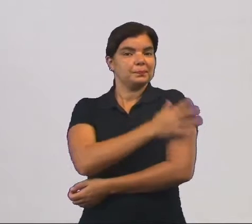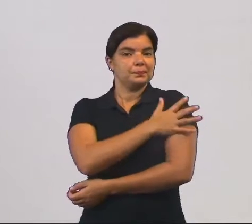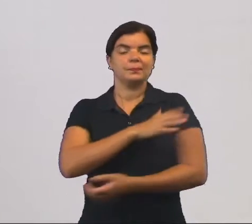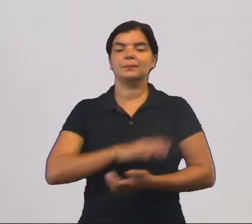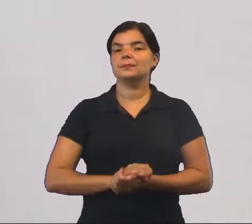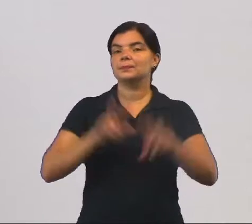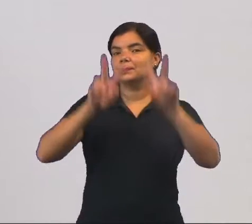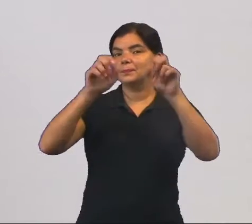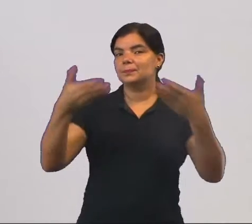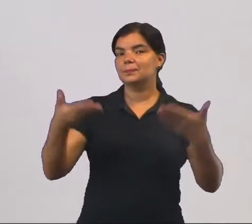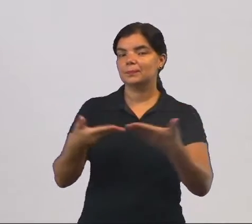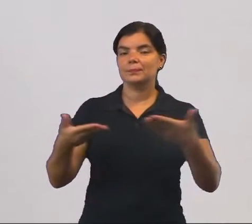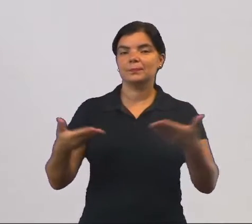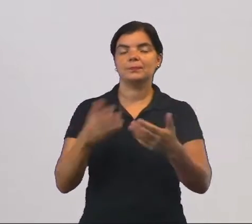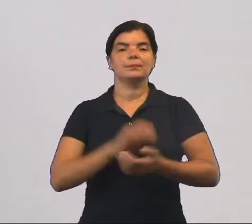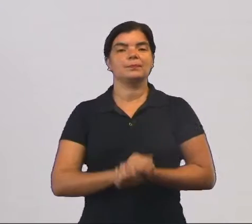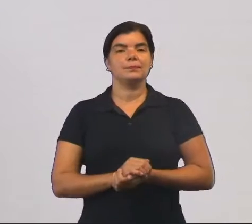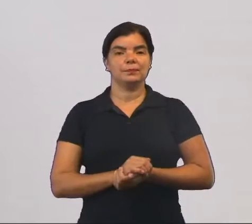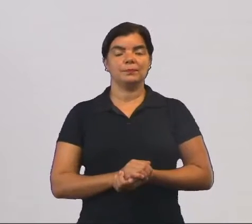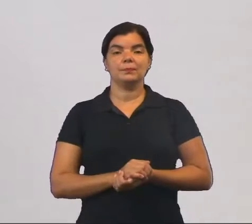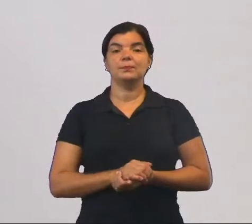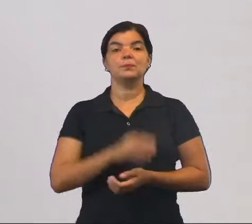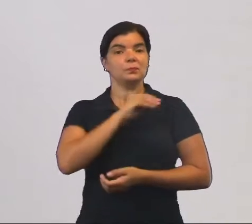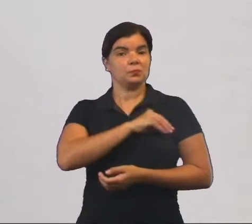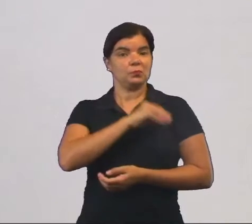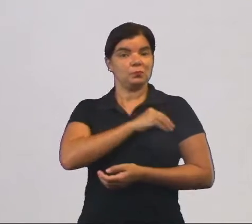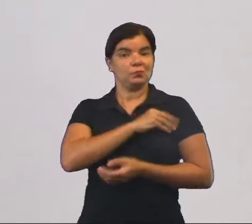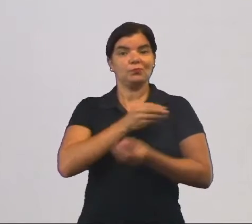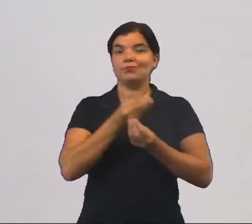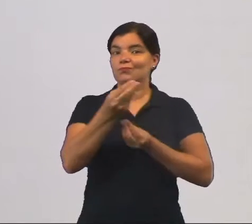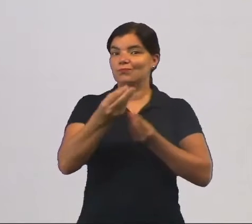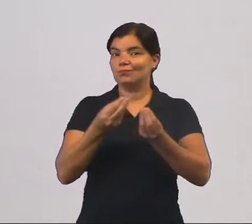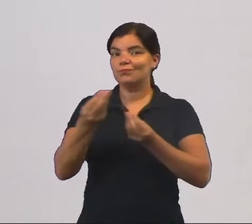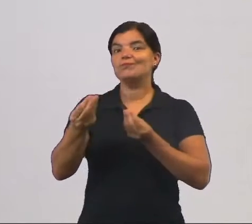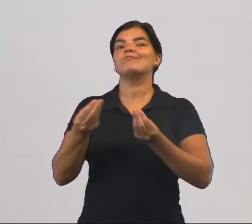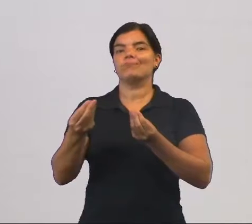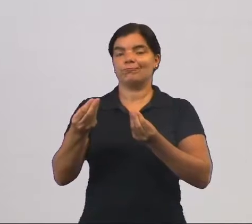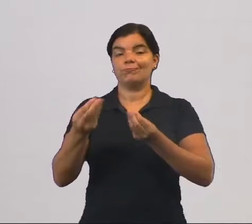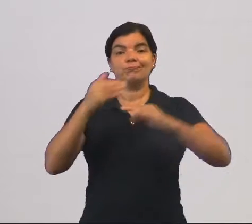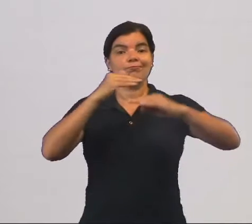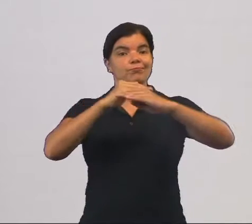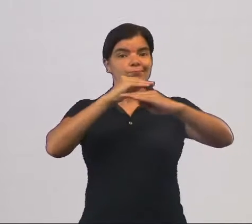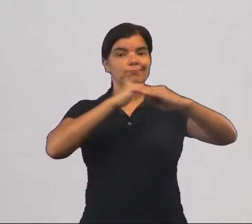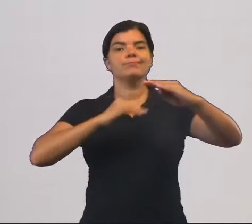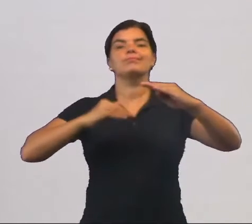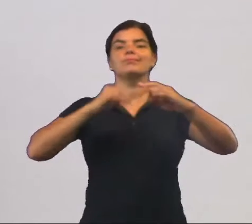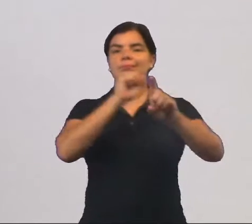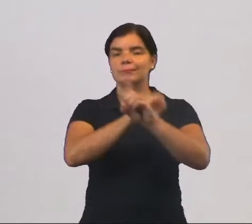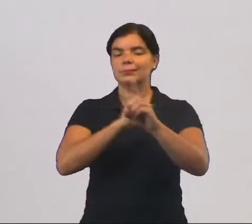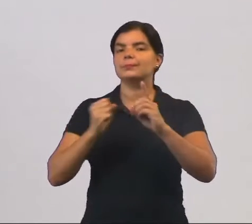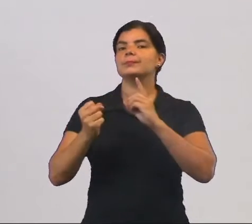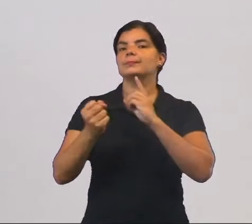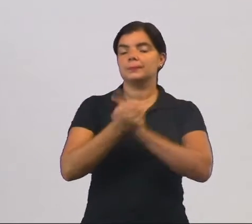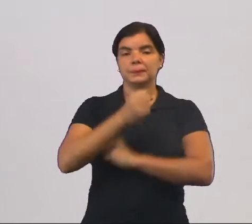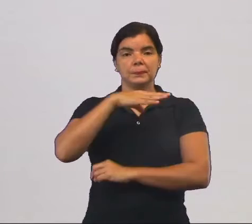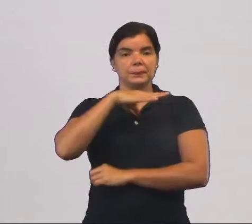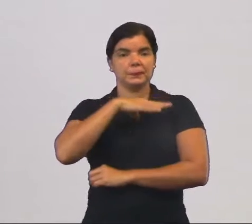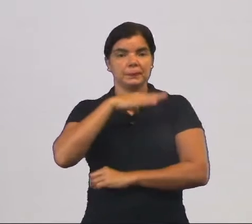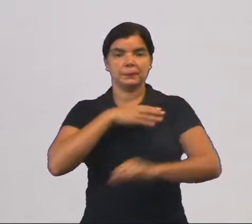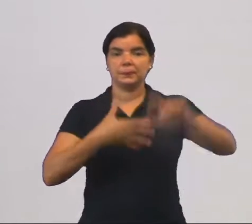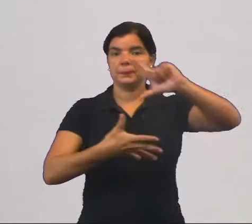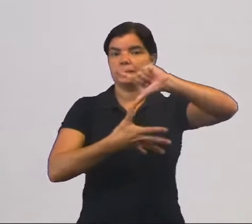fundamental. E o nosso tema de hoje é distribuição de renda e desigualdade social nas